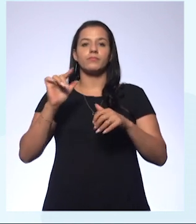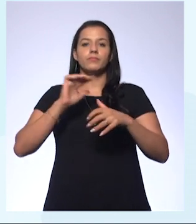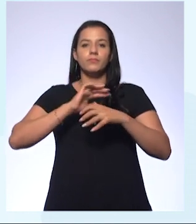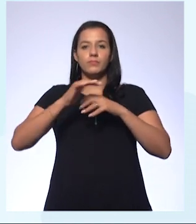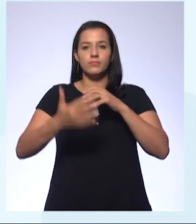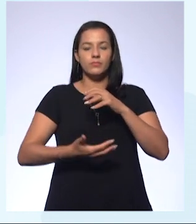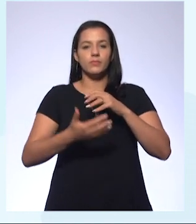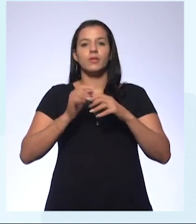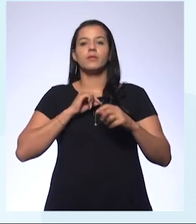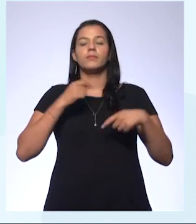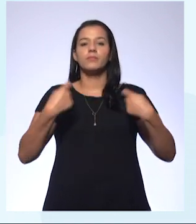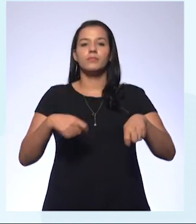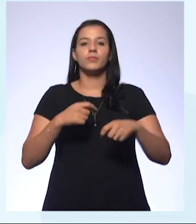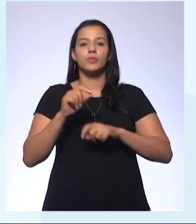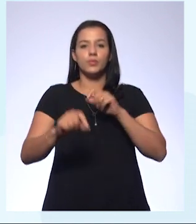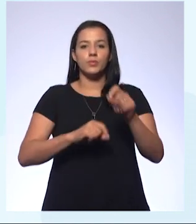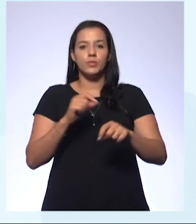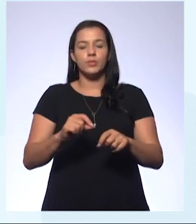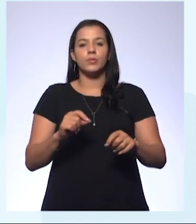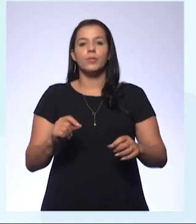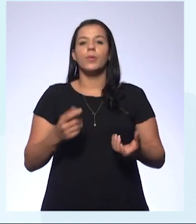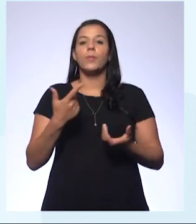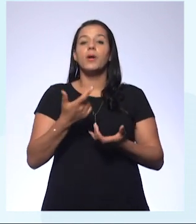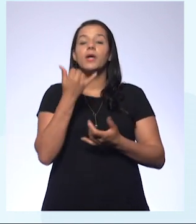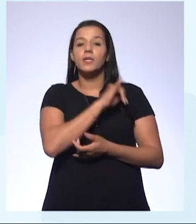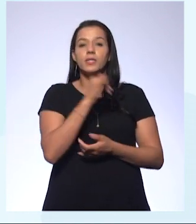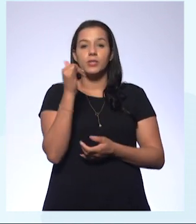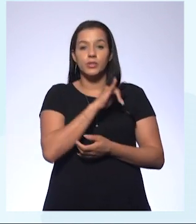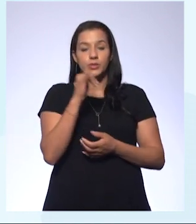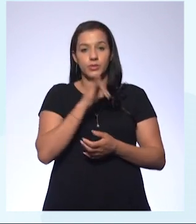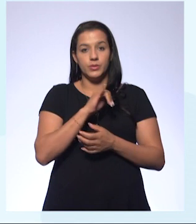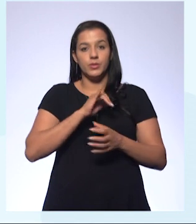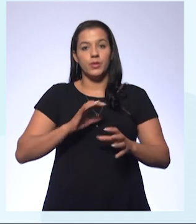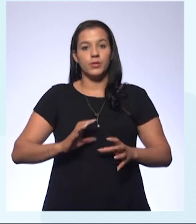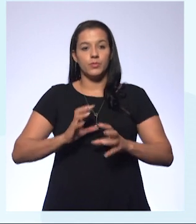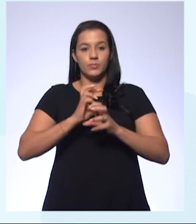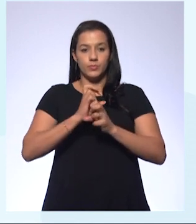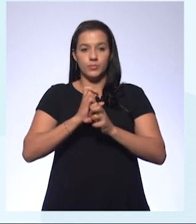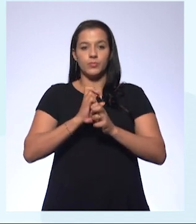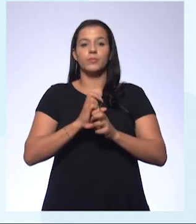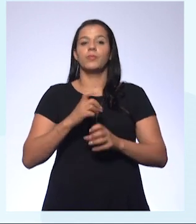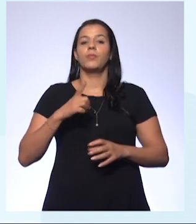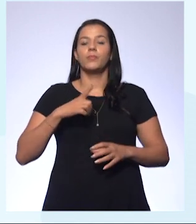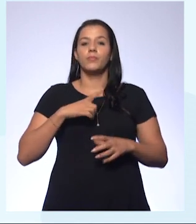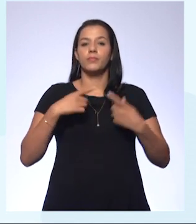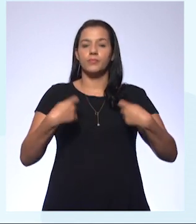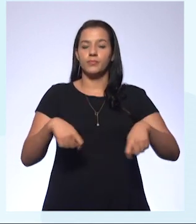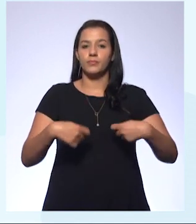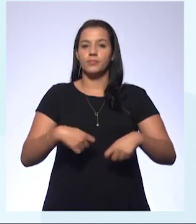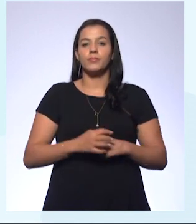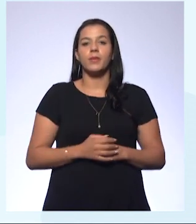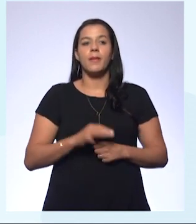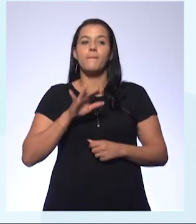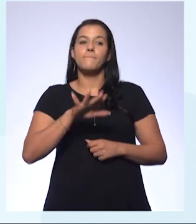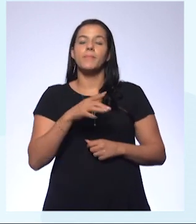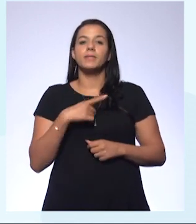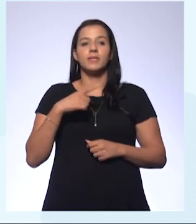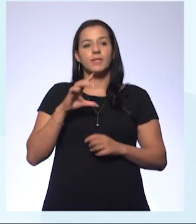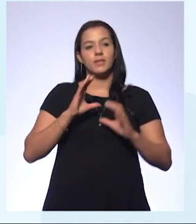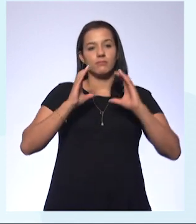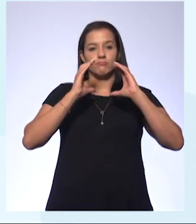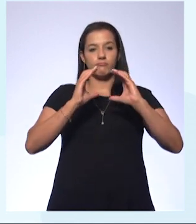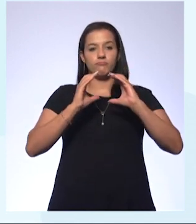Um elemento tem os seus elétrons distribuídos, aí um elétron está lá no seu estado estacionário, é a sua camada de origem.